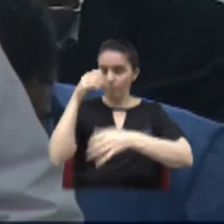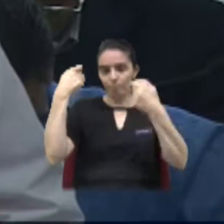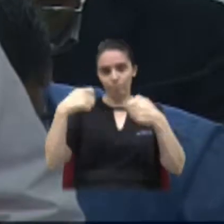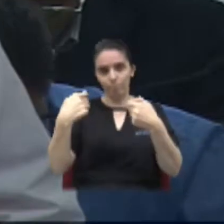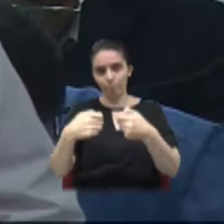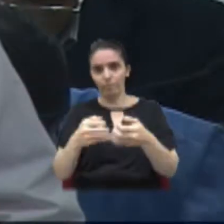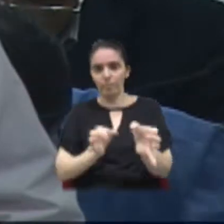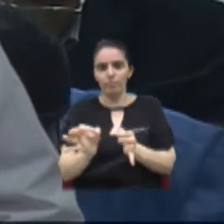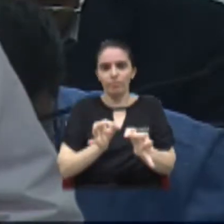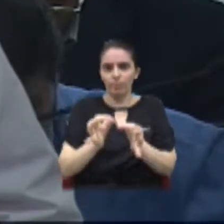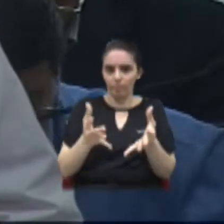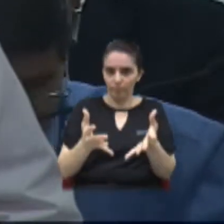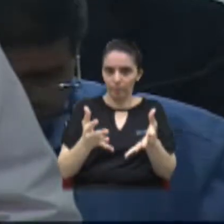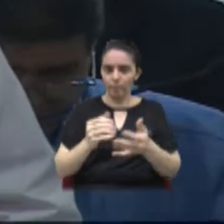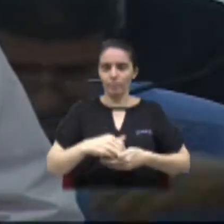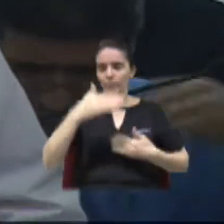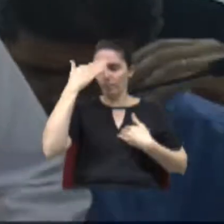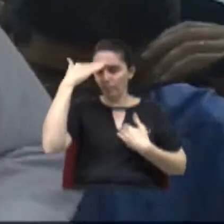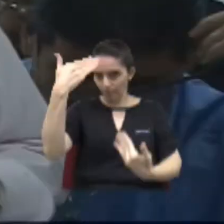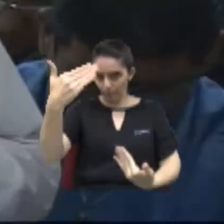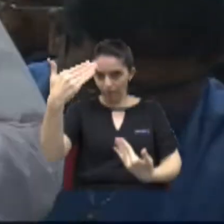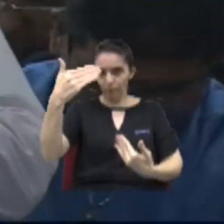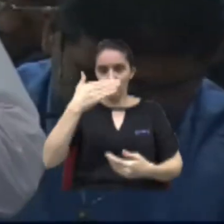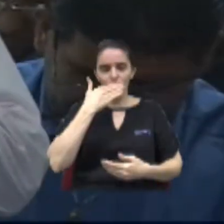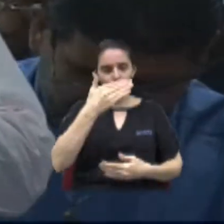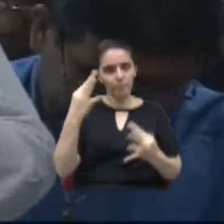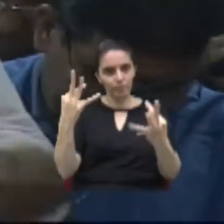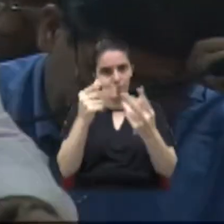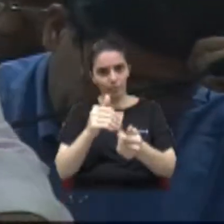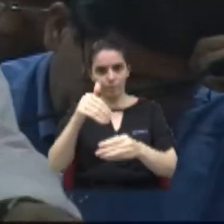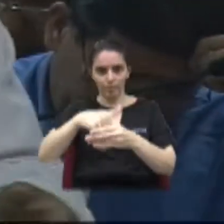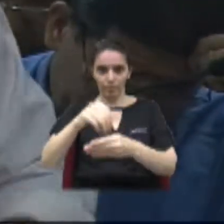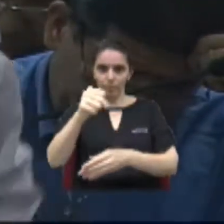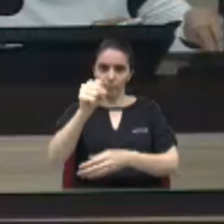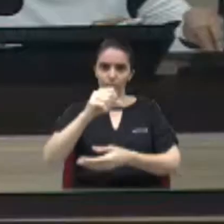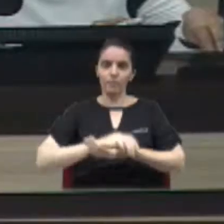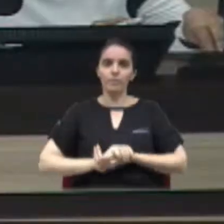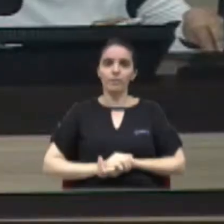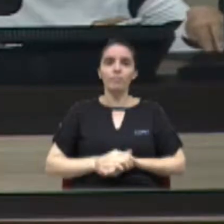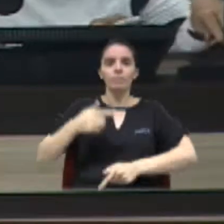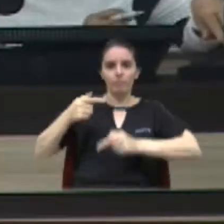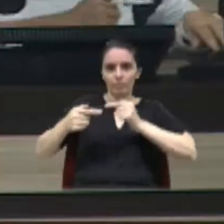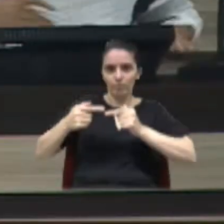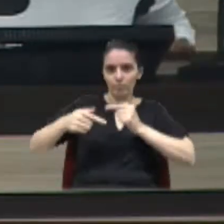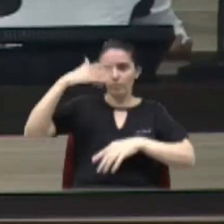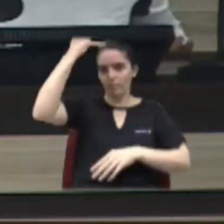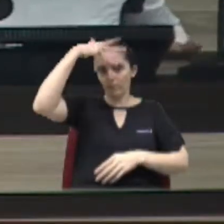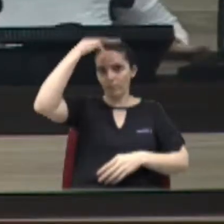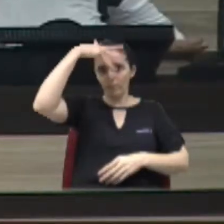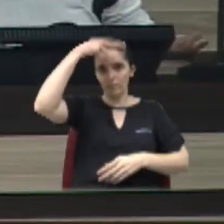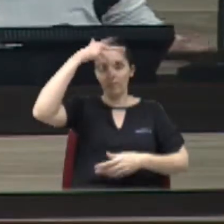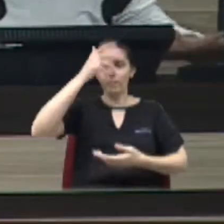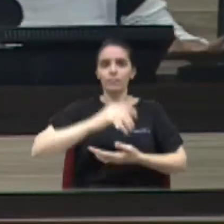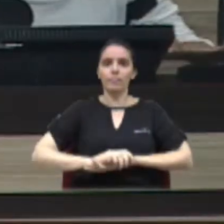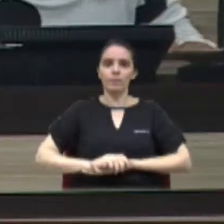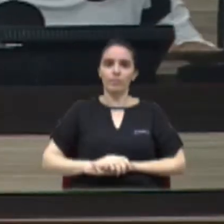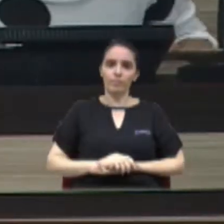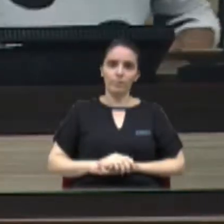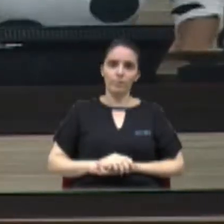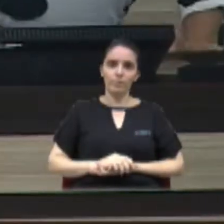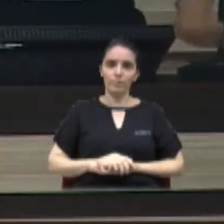discussão. Desejo discutir, senhor Com a presidente. palavra, a vereadora Érica Tang e depois Jorge Freitas. Senhor presidente, me levanto para cumprimentar